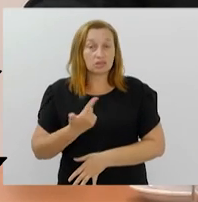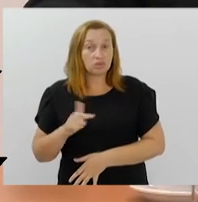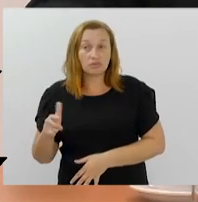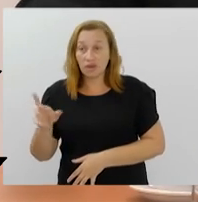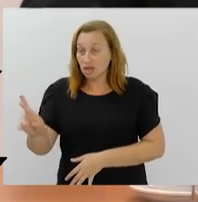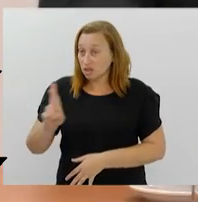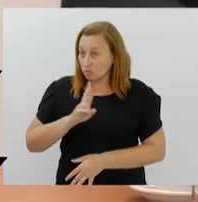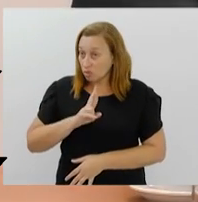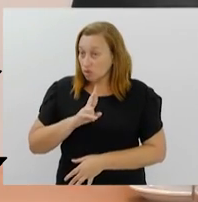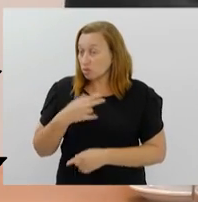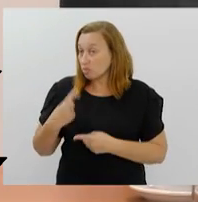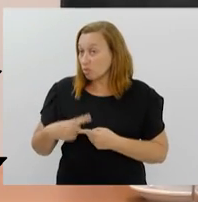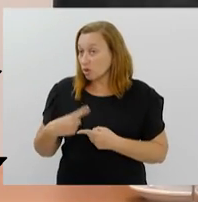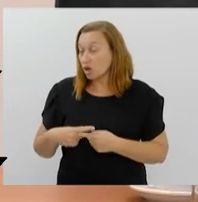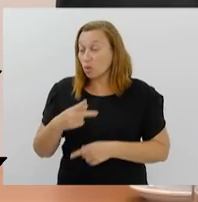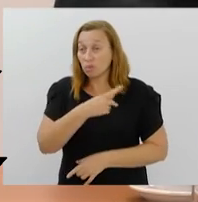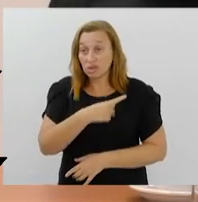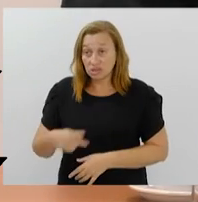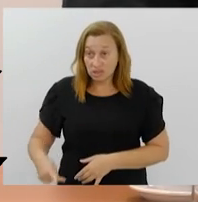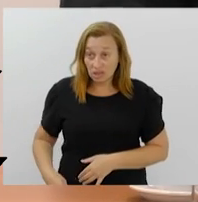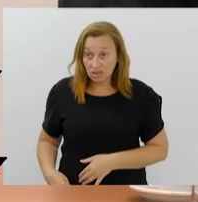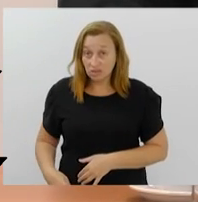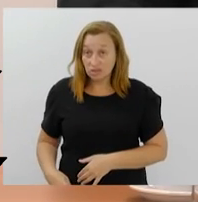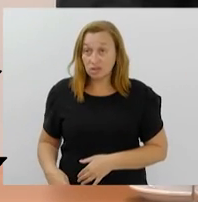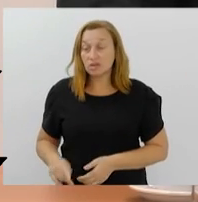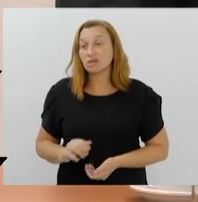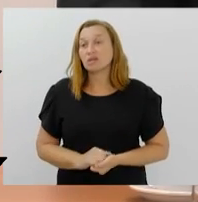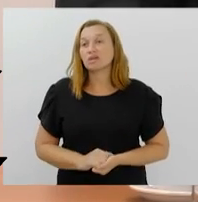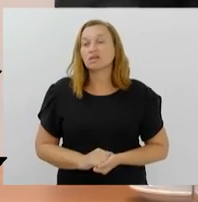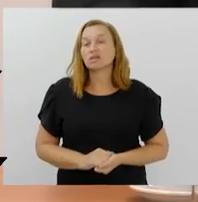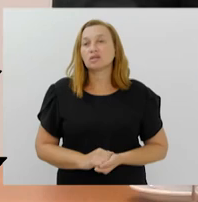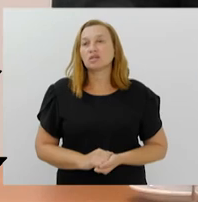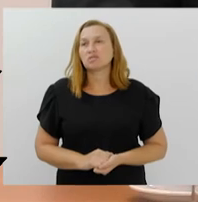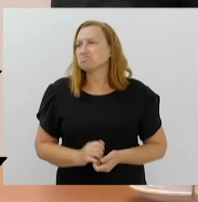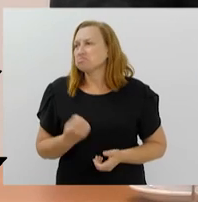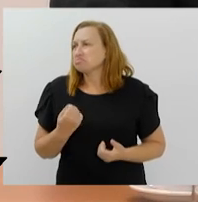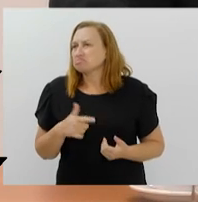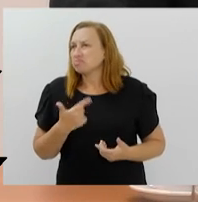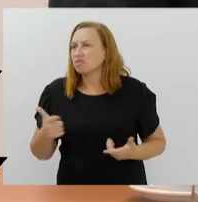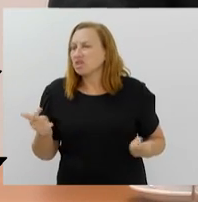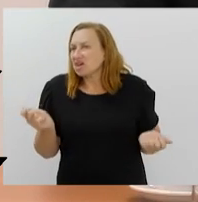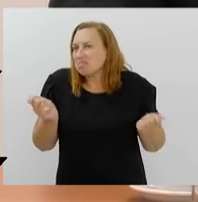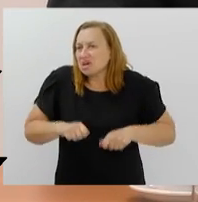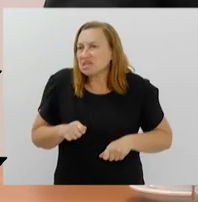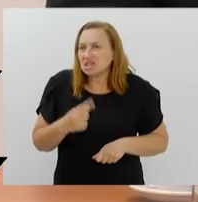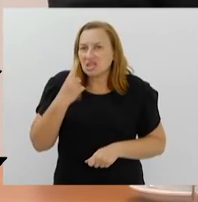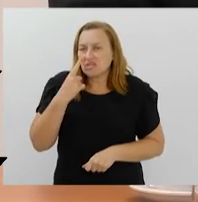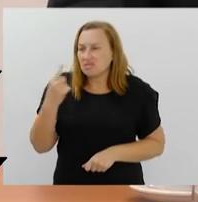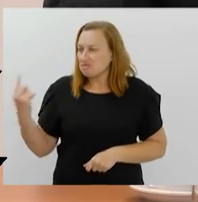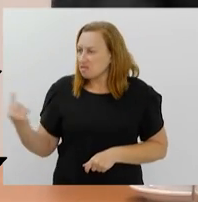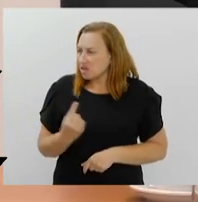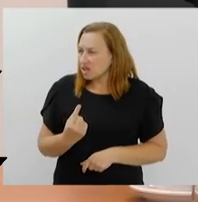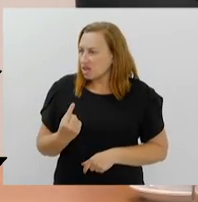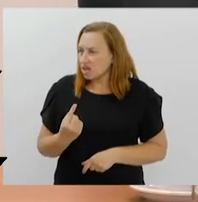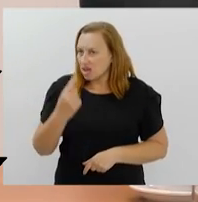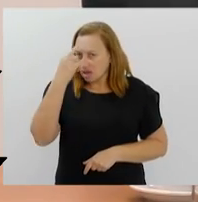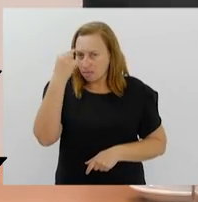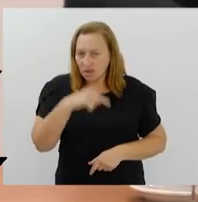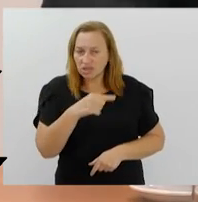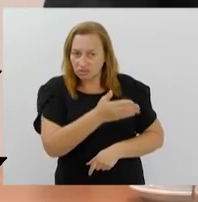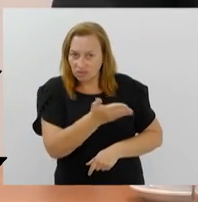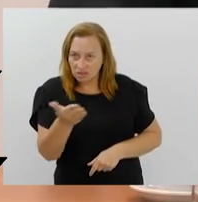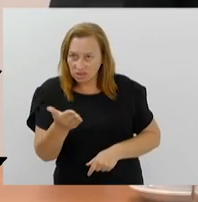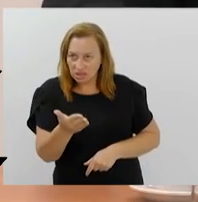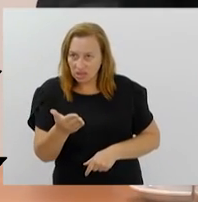porque o presidente não tem capacidade de vir aqui na nossa frente então manda vocês então costumo falar que